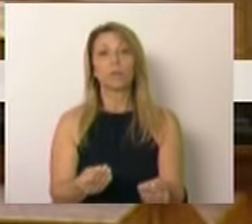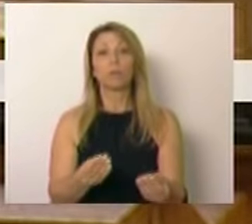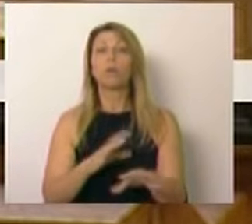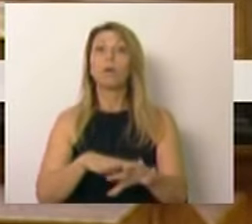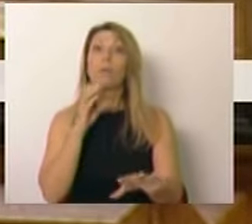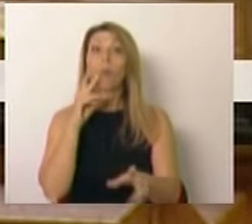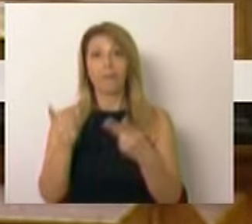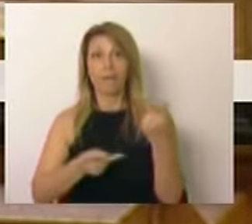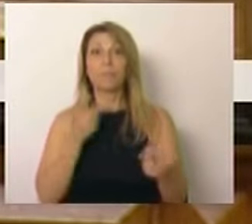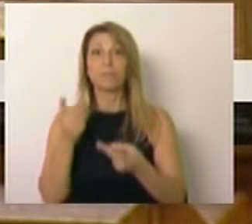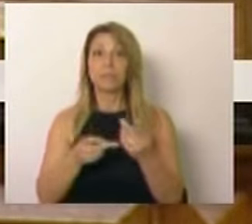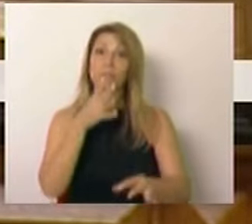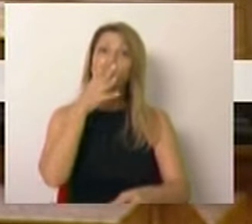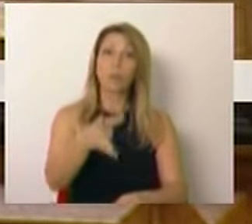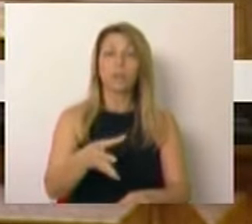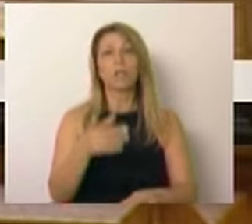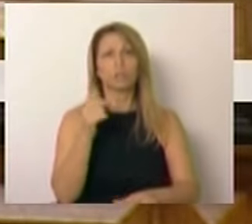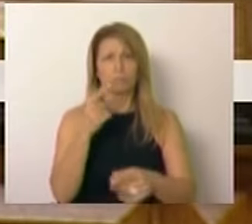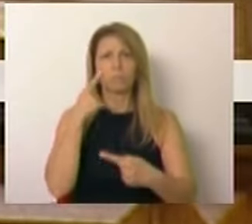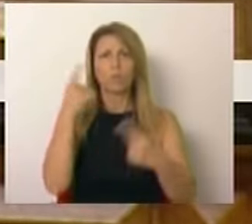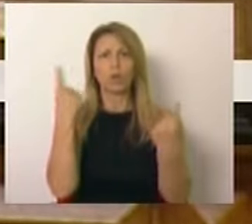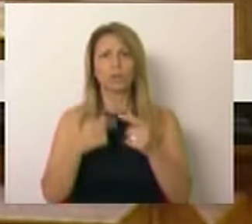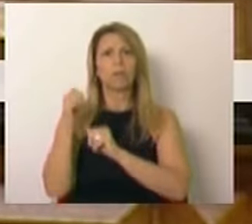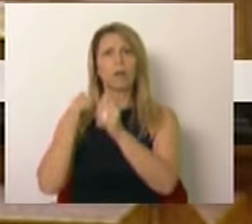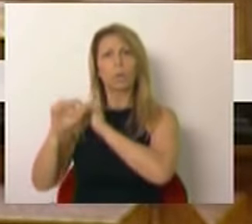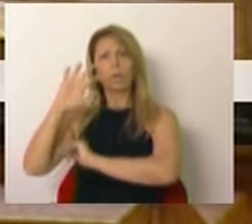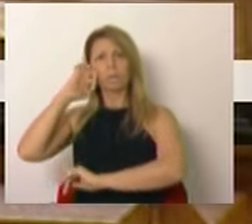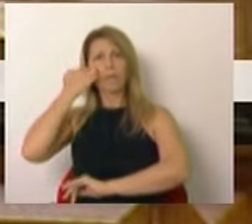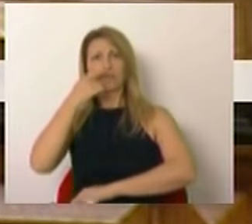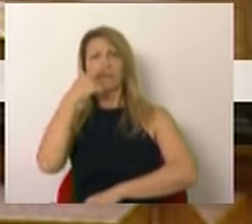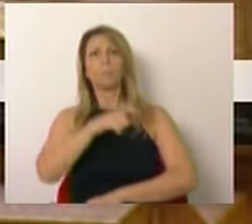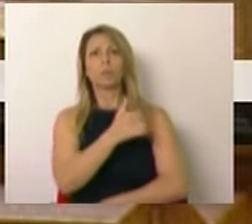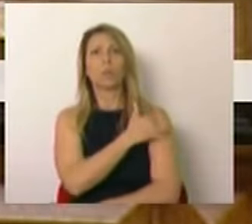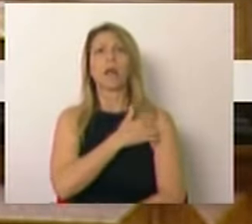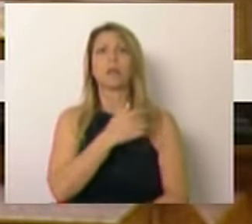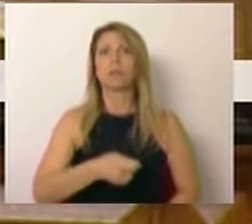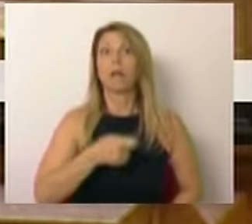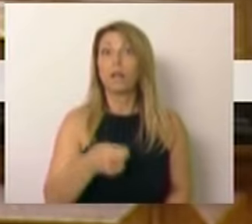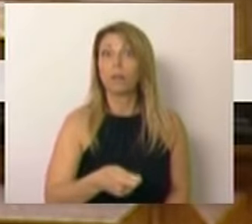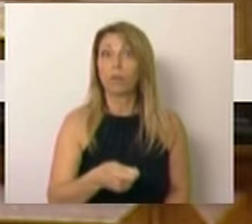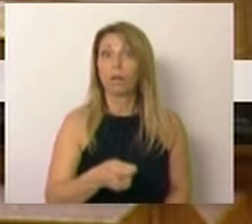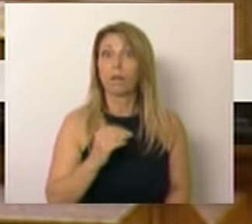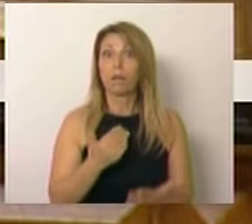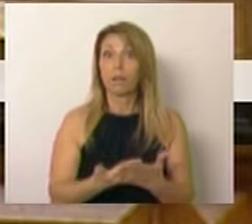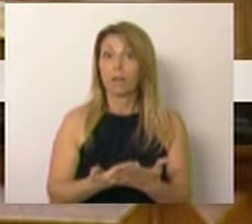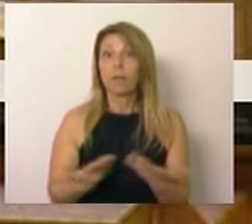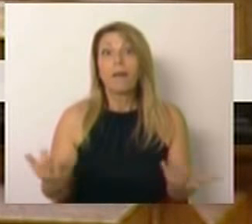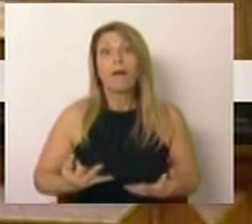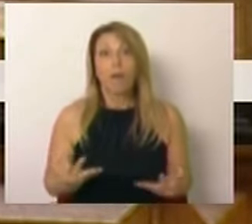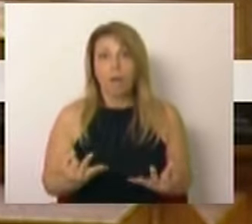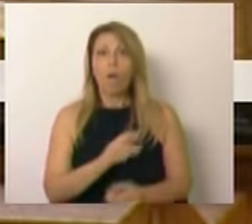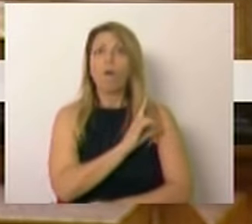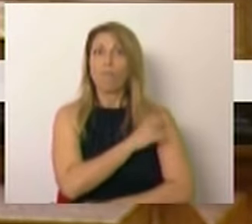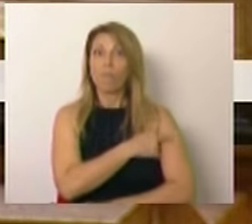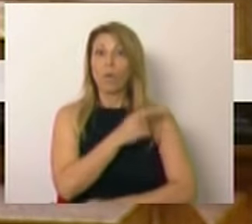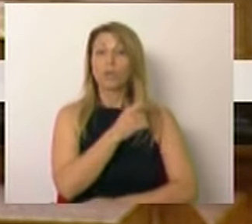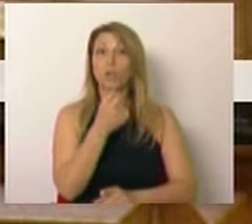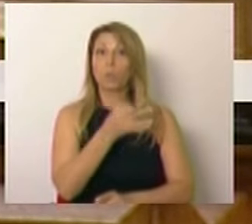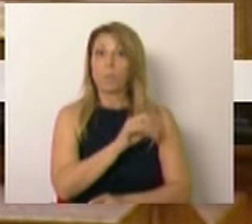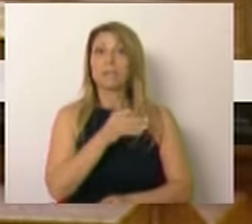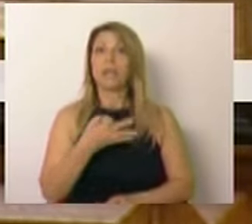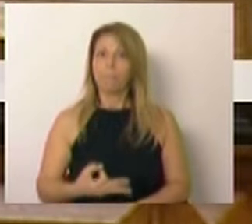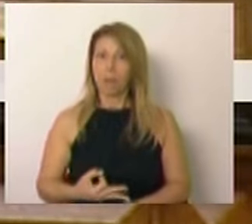apreciação representam recuos e são prejudiciais para os inquilinos. Como sempre, a força do PCP conta para as soluções